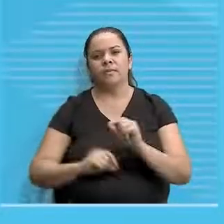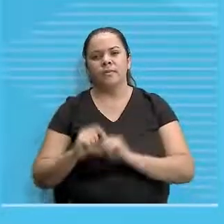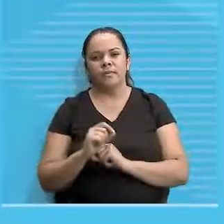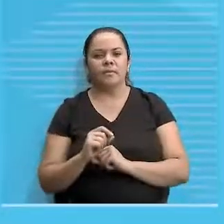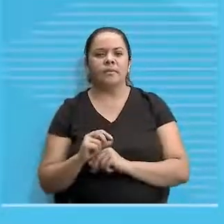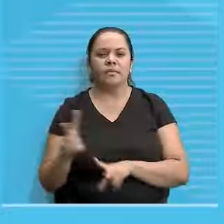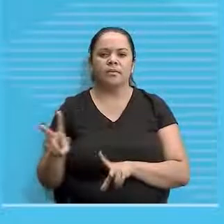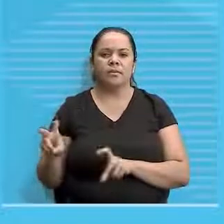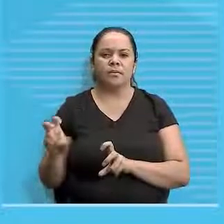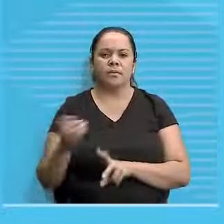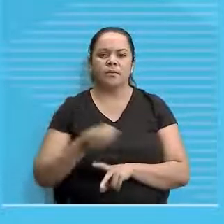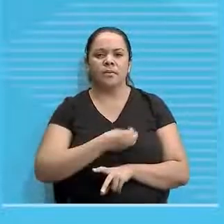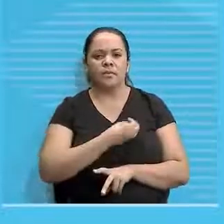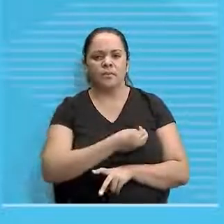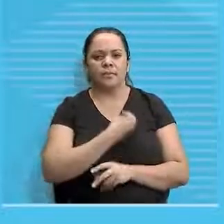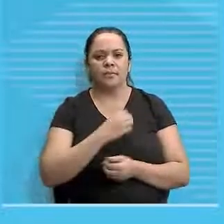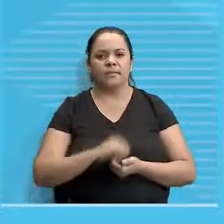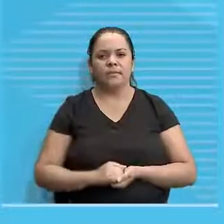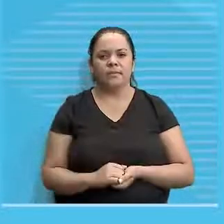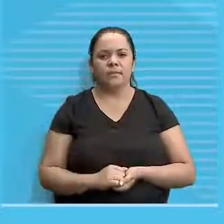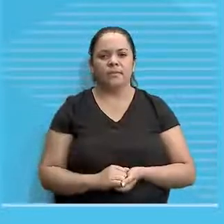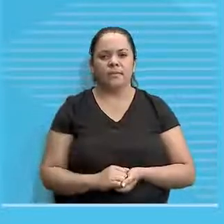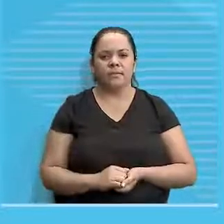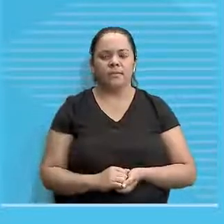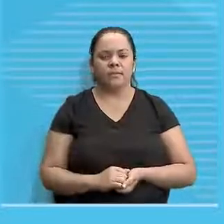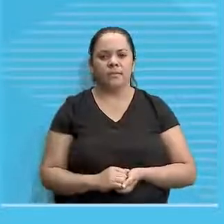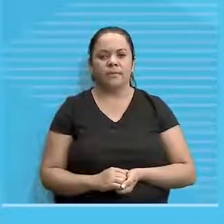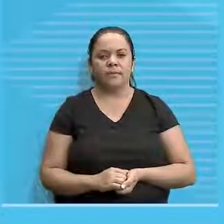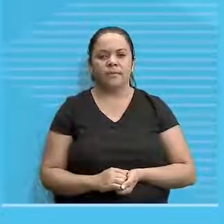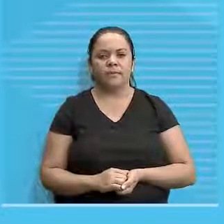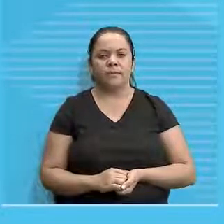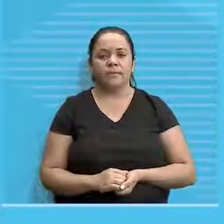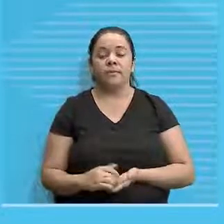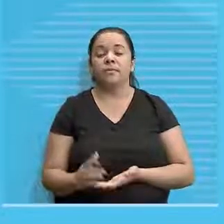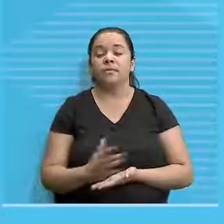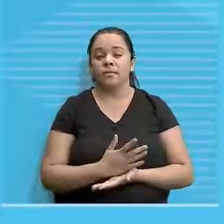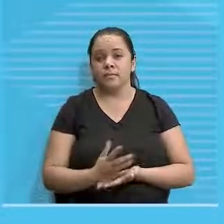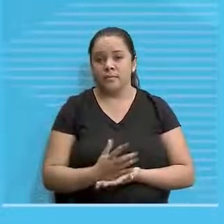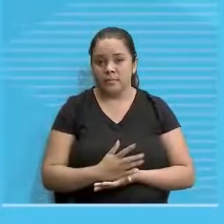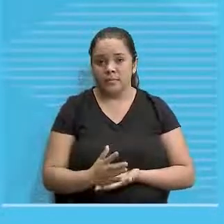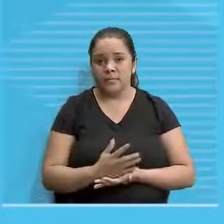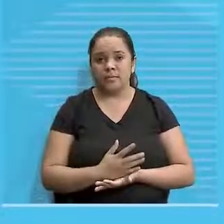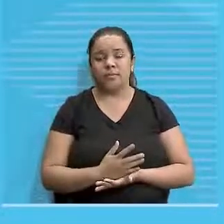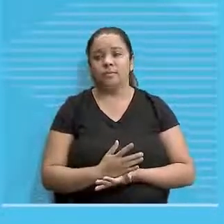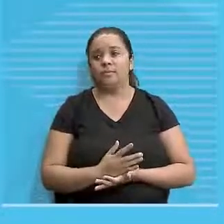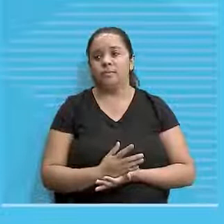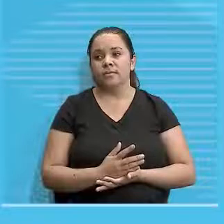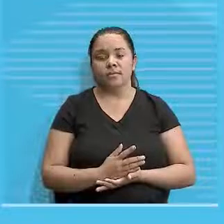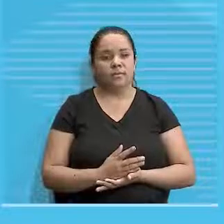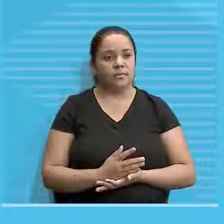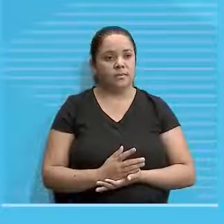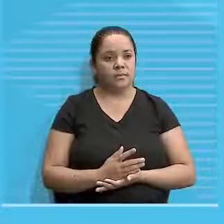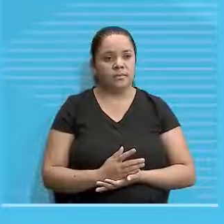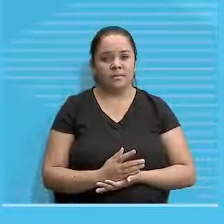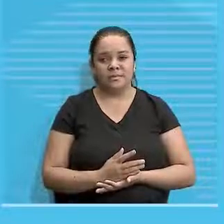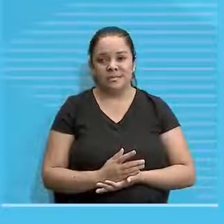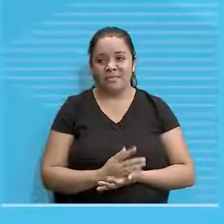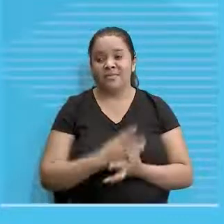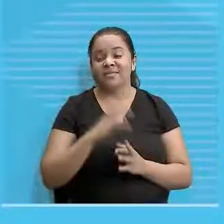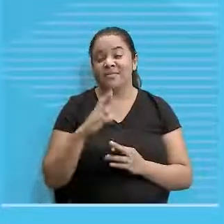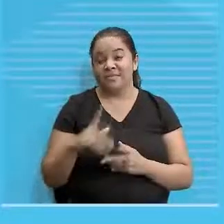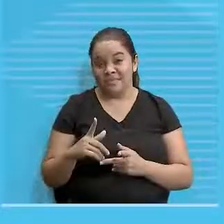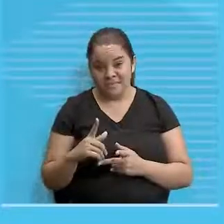sair ali como a gente havia planejado. Na verdade, na maioria das vezes, não sai, é mesmo como a gente planejou,